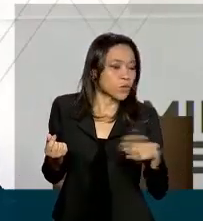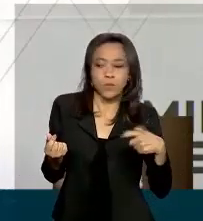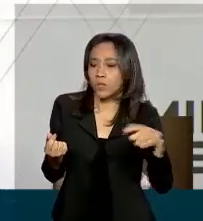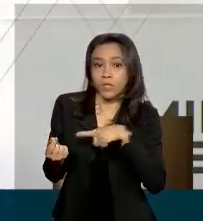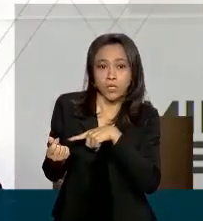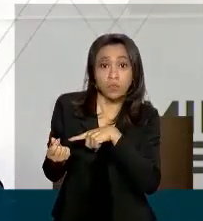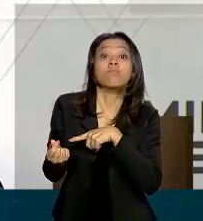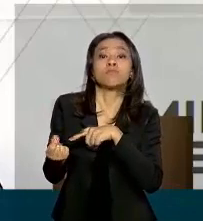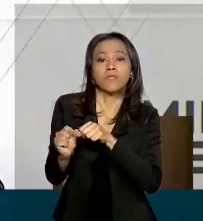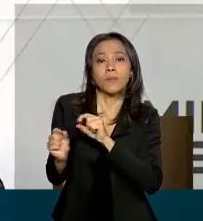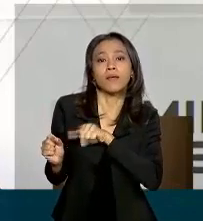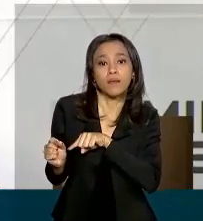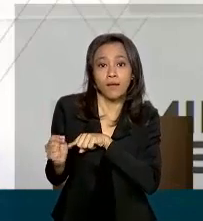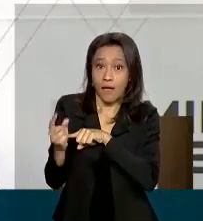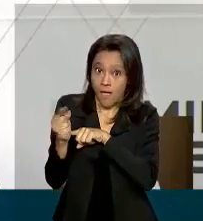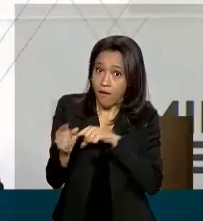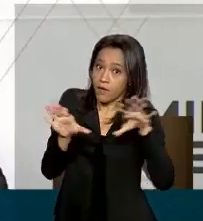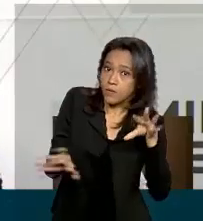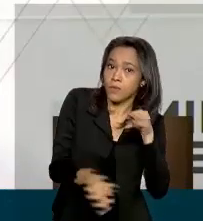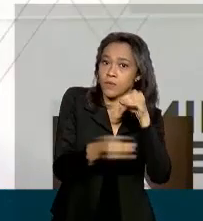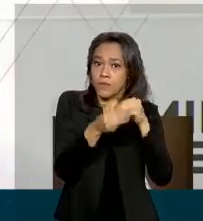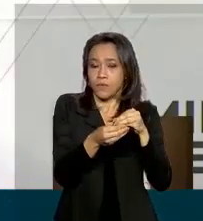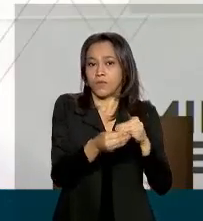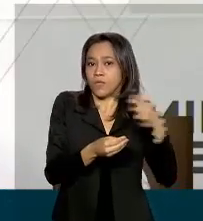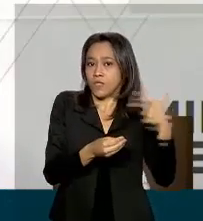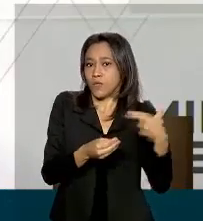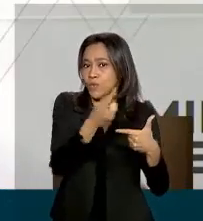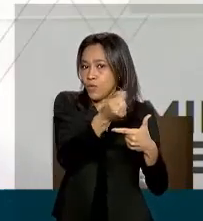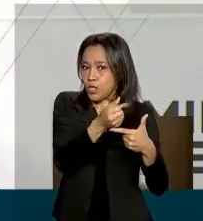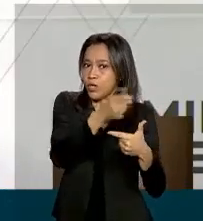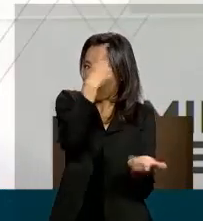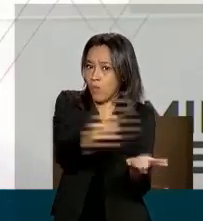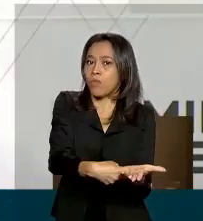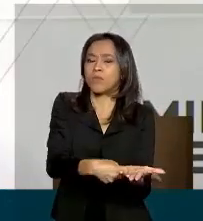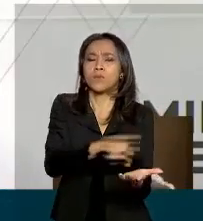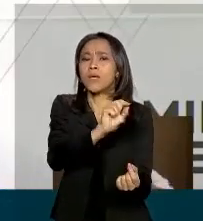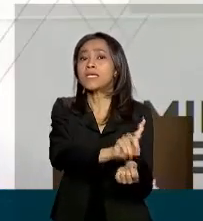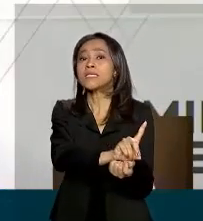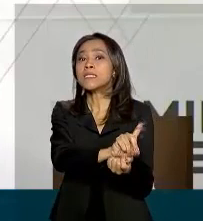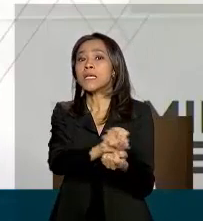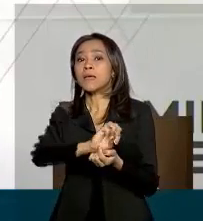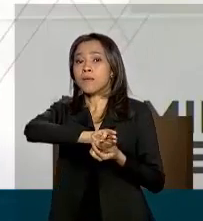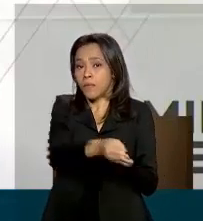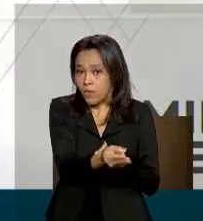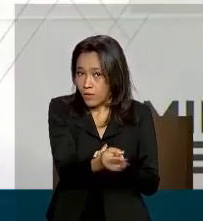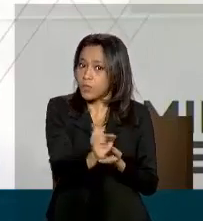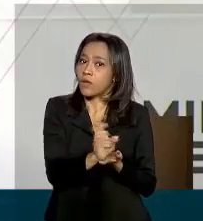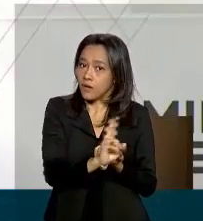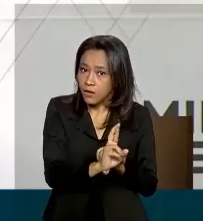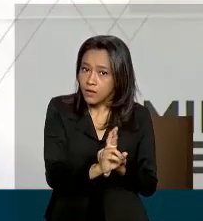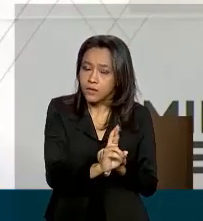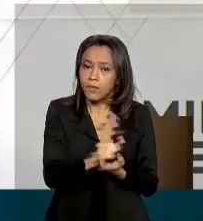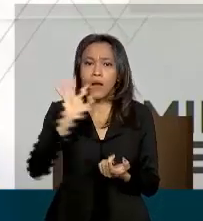se somar à segunda parte do recurso do acordo, que são mais 100 milhões de reais